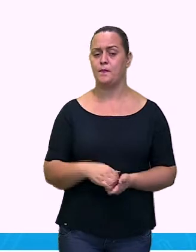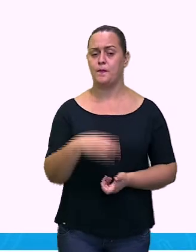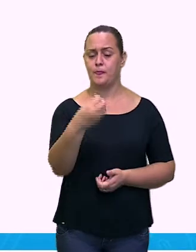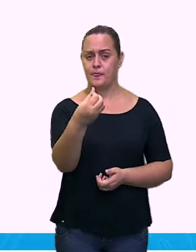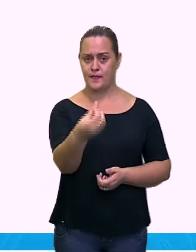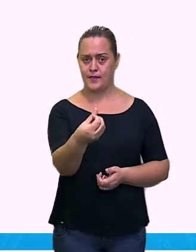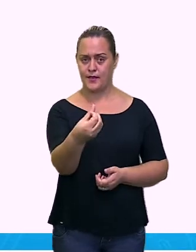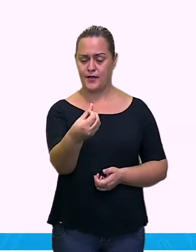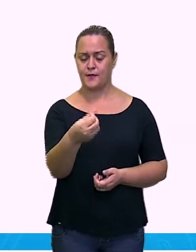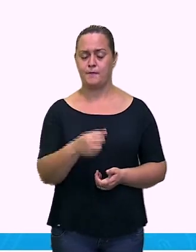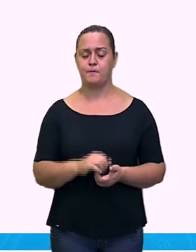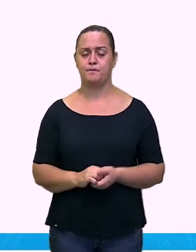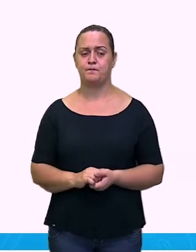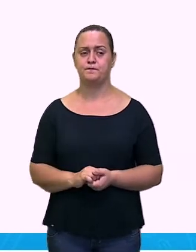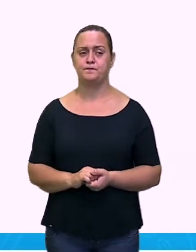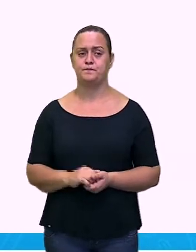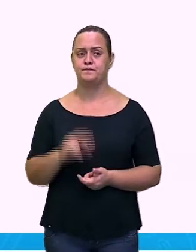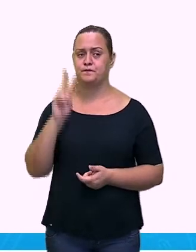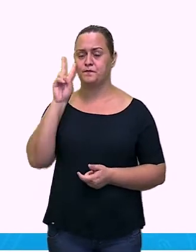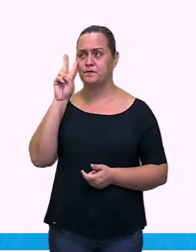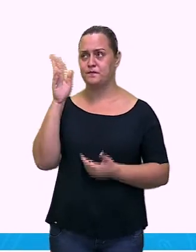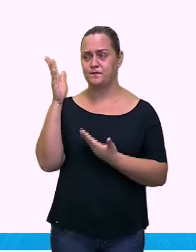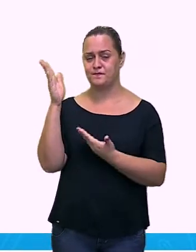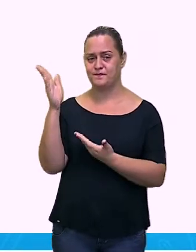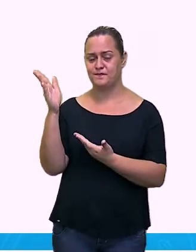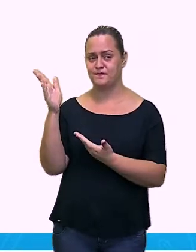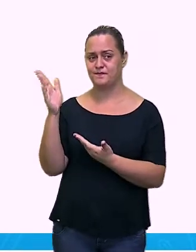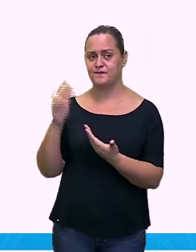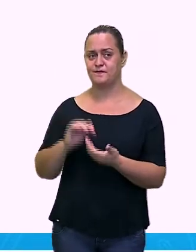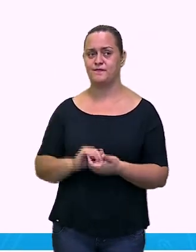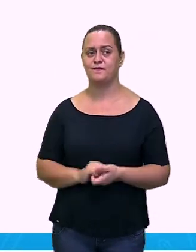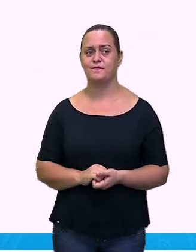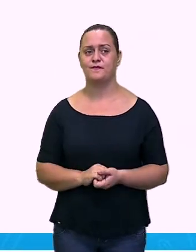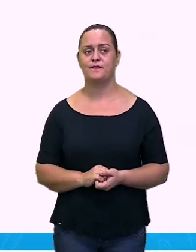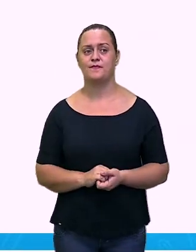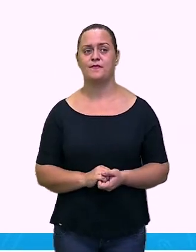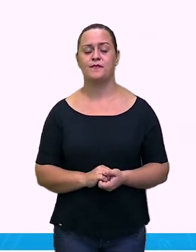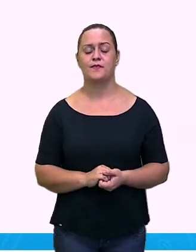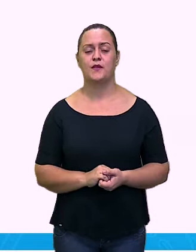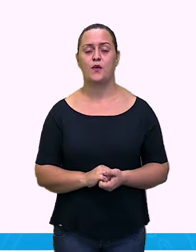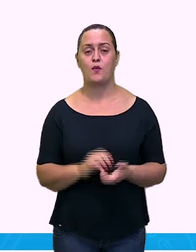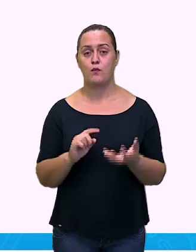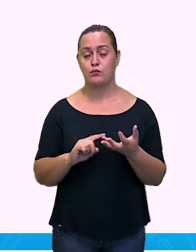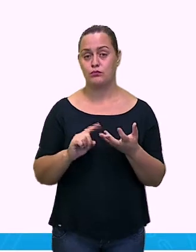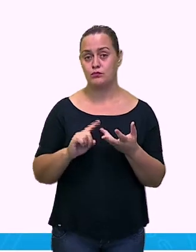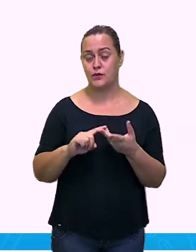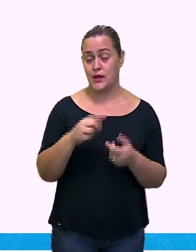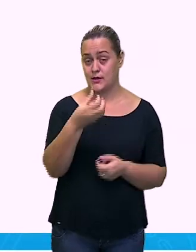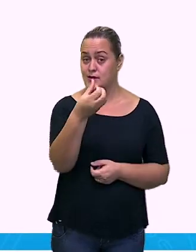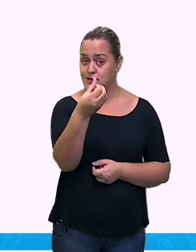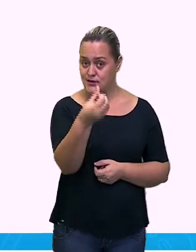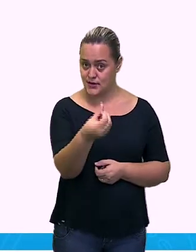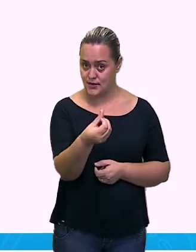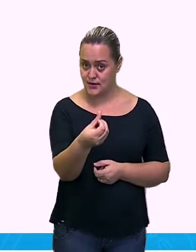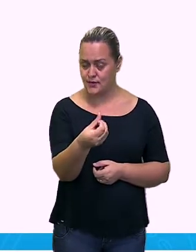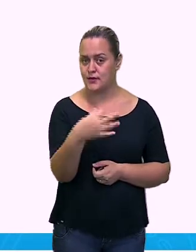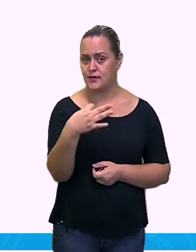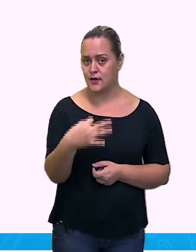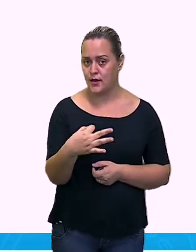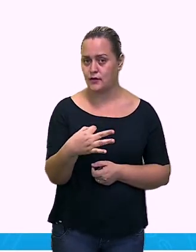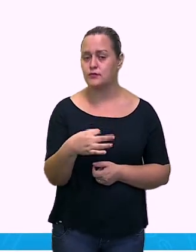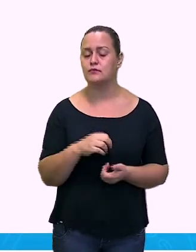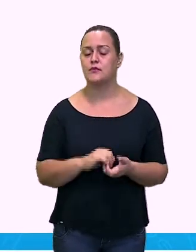círculos agora vamos lá um dois três quatro cinco